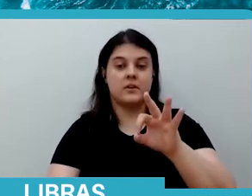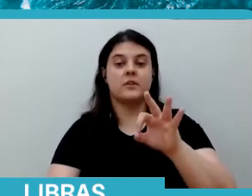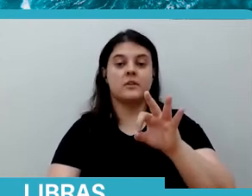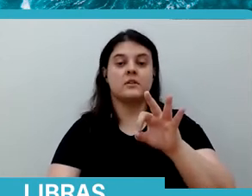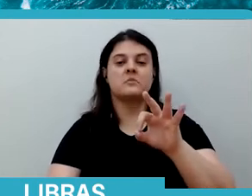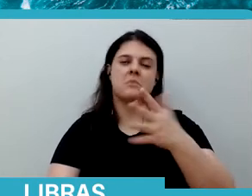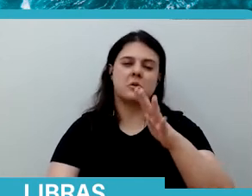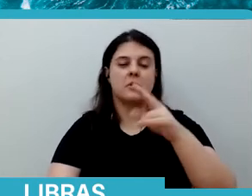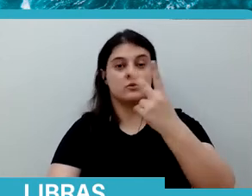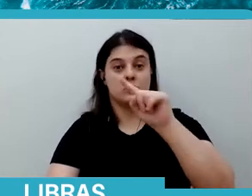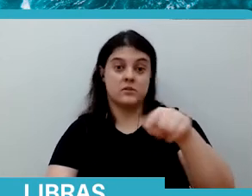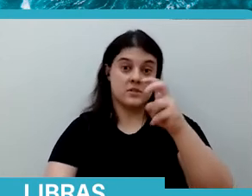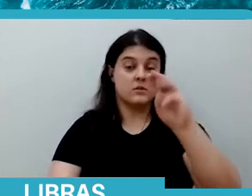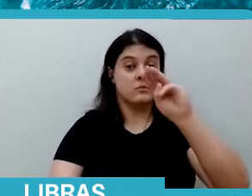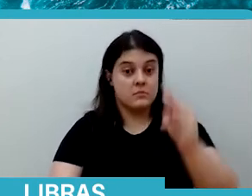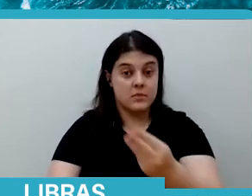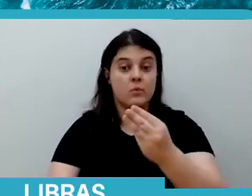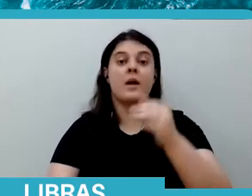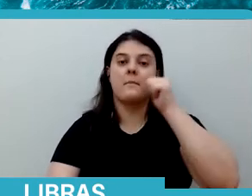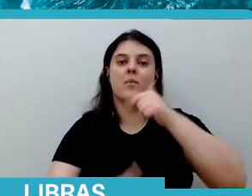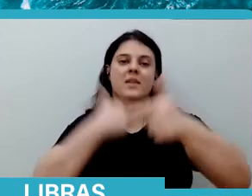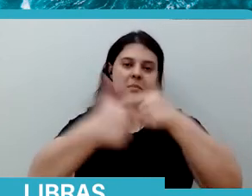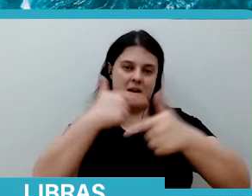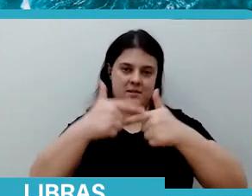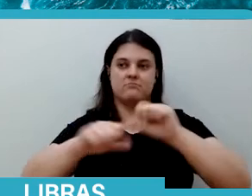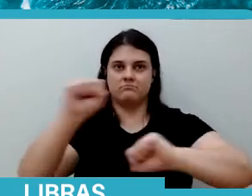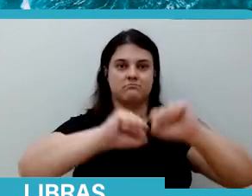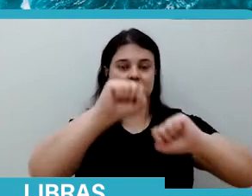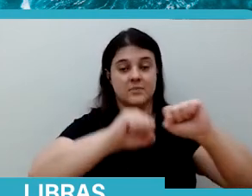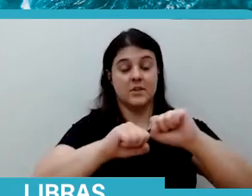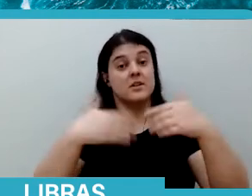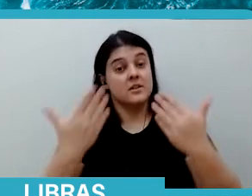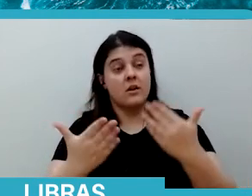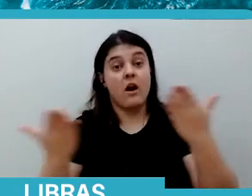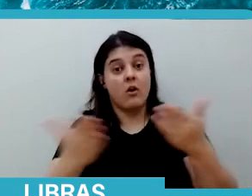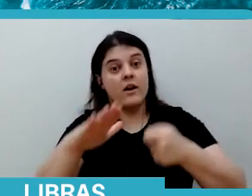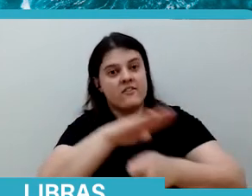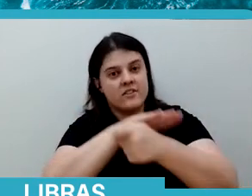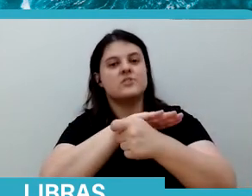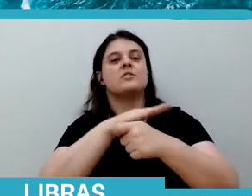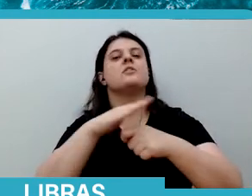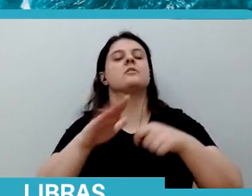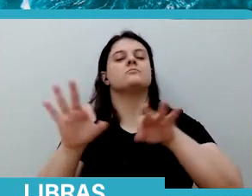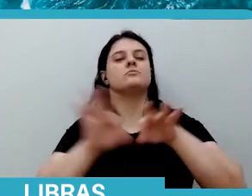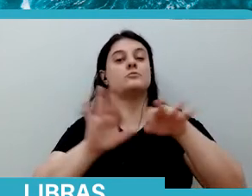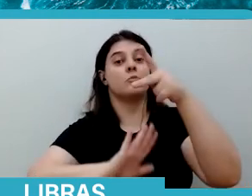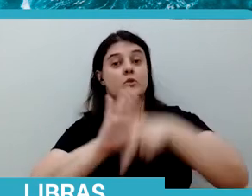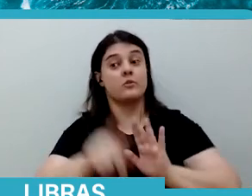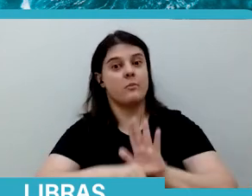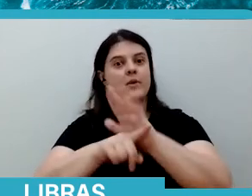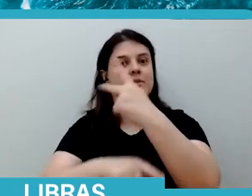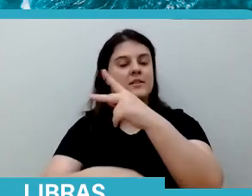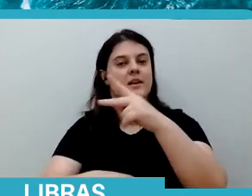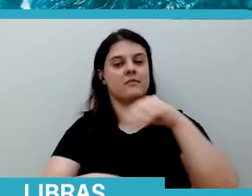cerca de 2,5 milhões são diaristas vamos investir em um projeto de empoderamento do castelo e geração de renda para